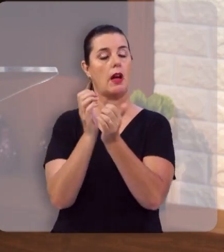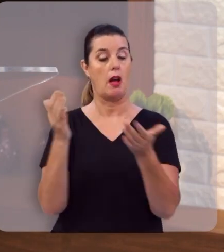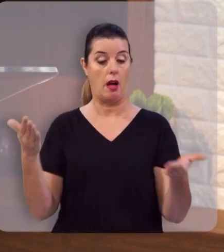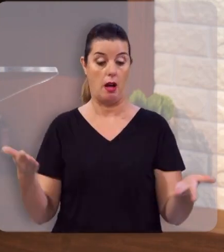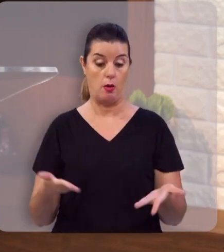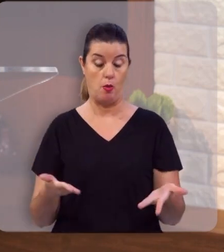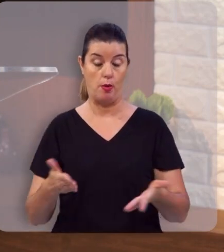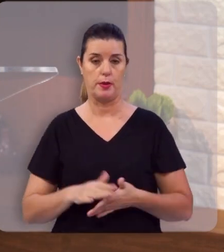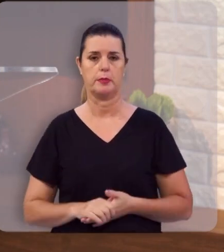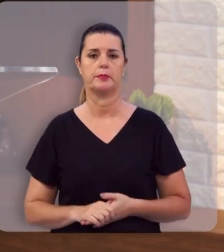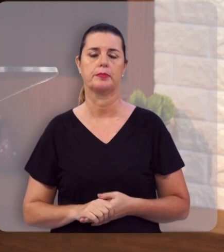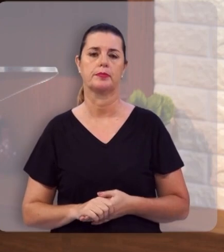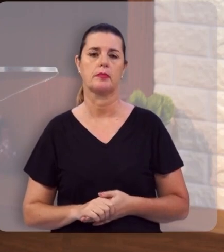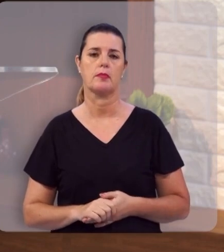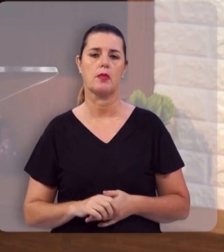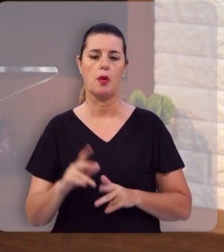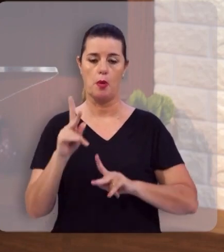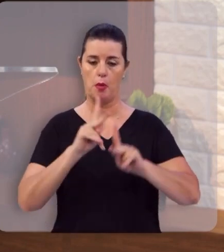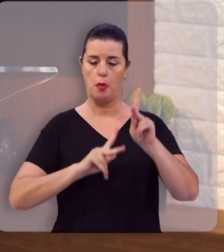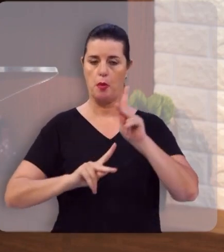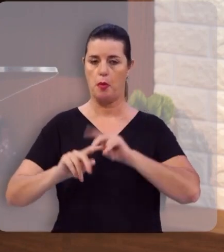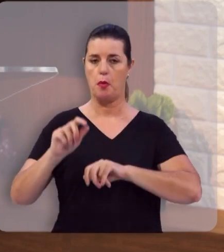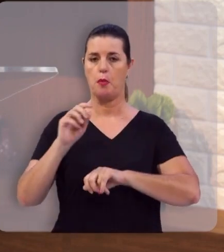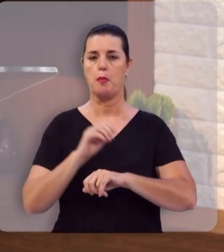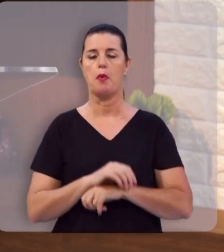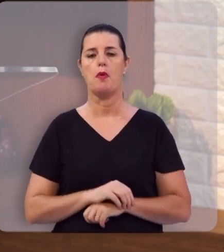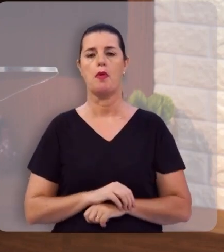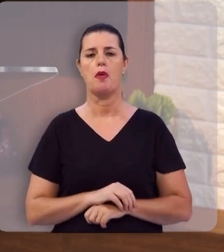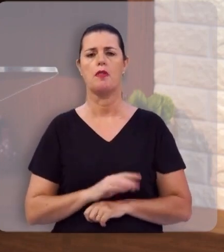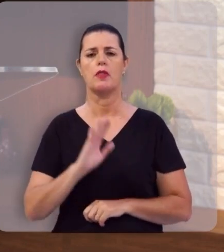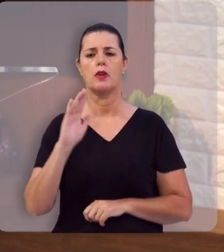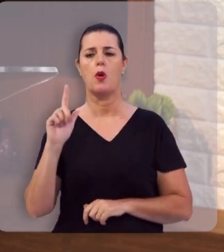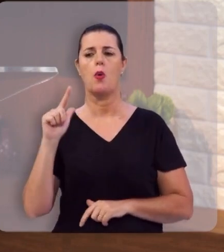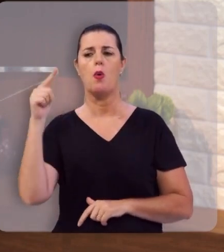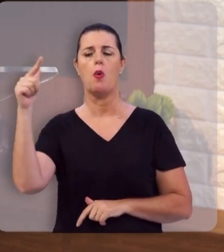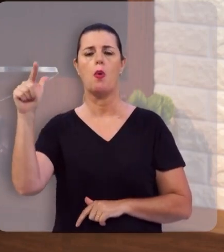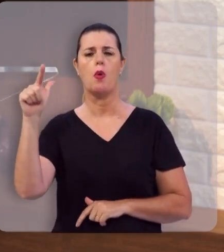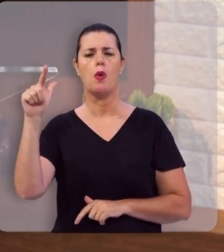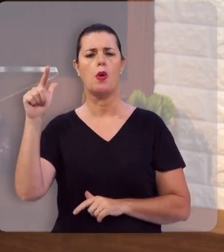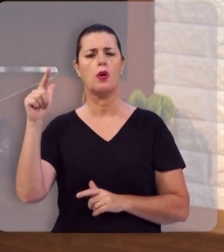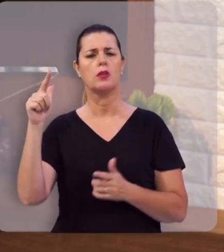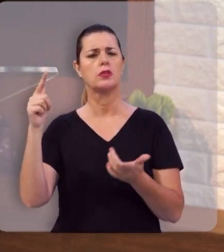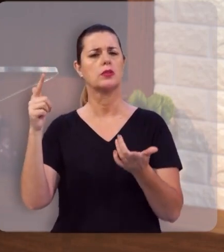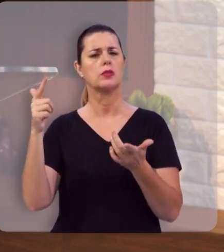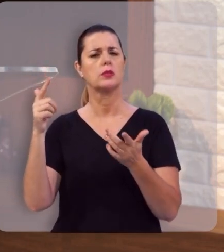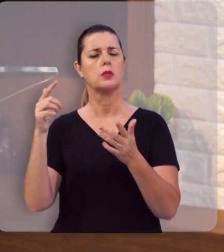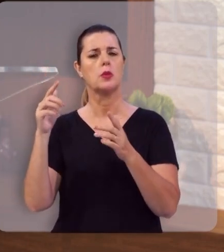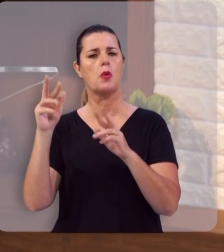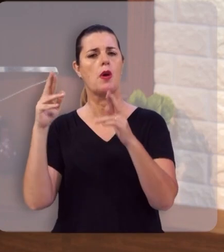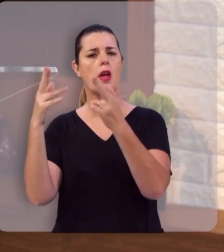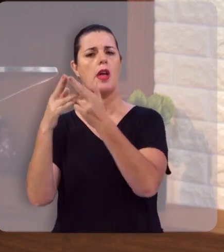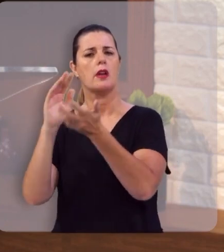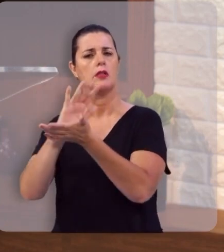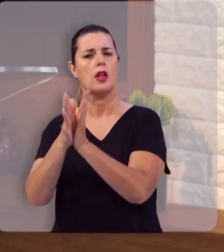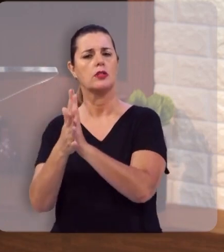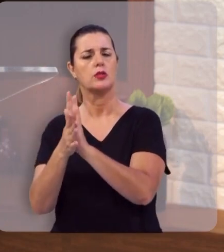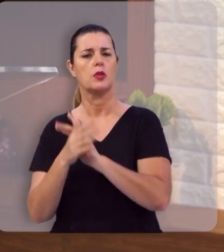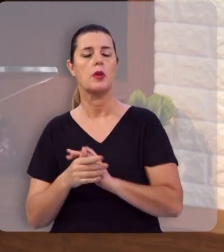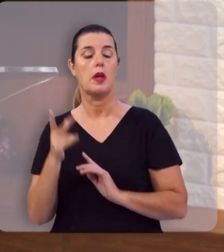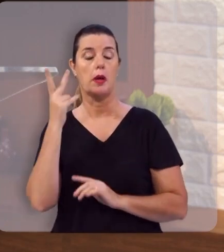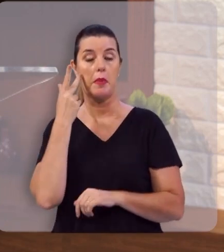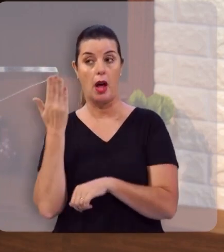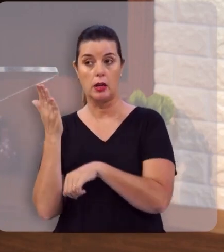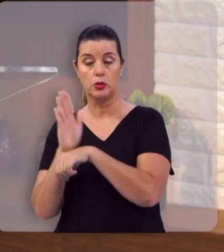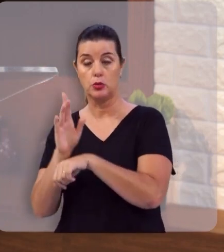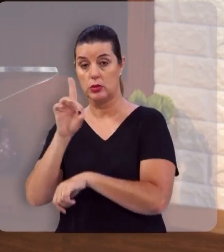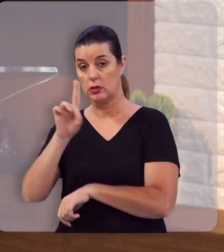agora, o Império Babilônico já havia caído nas mãos de um outro império, o Império Medo-Persa. E por